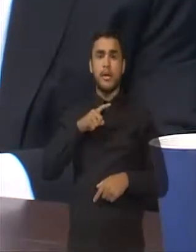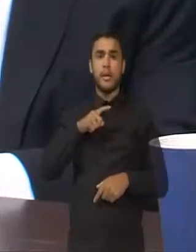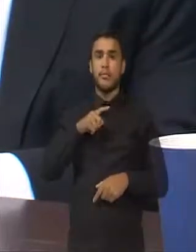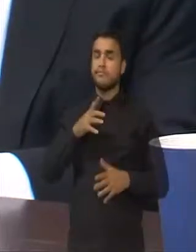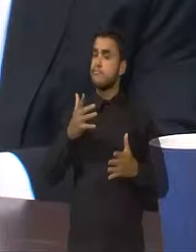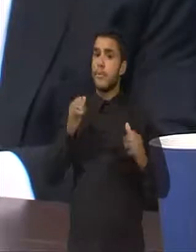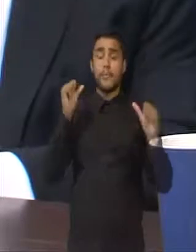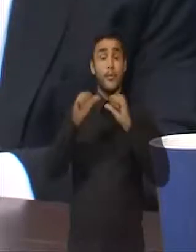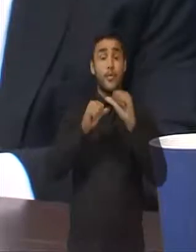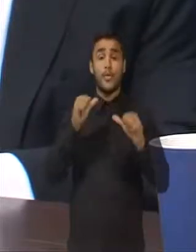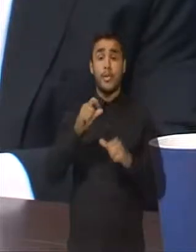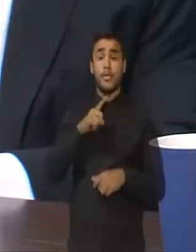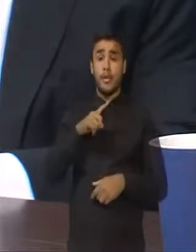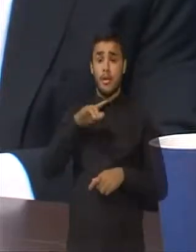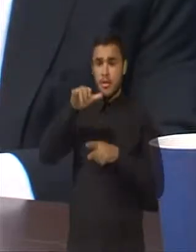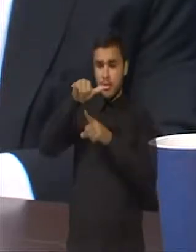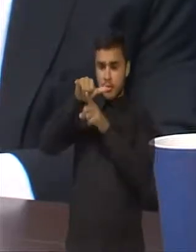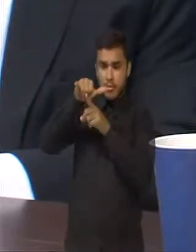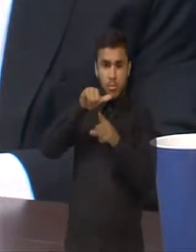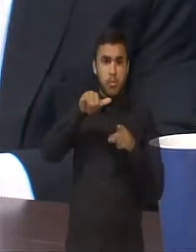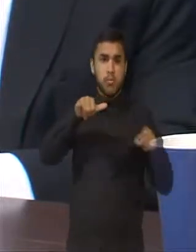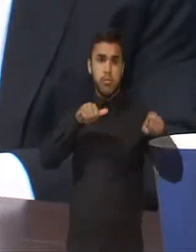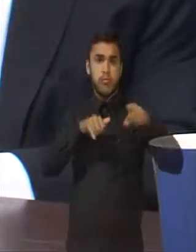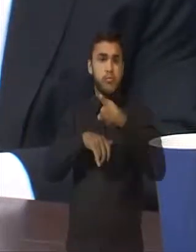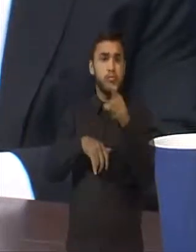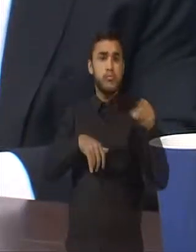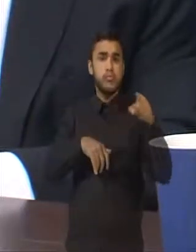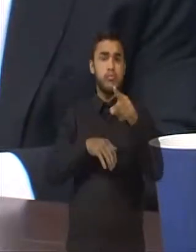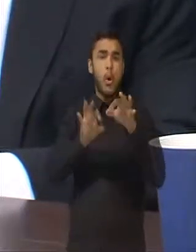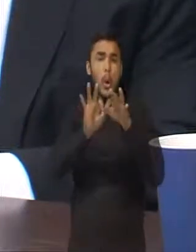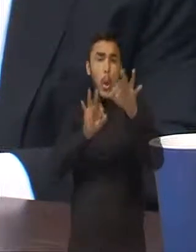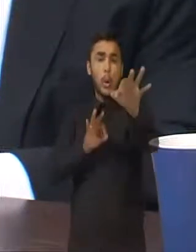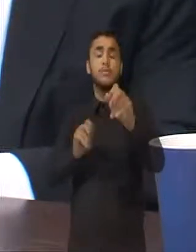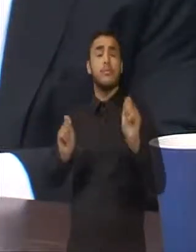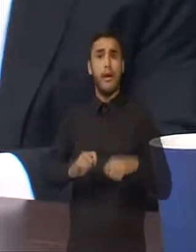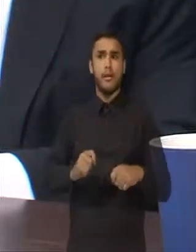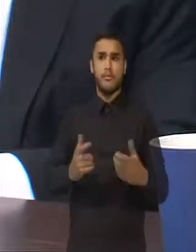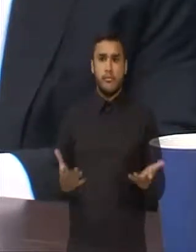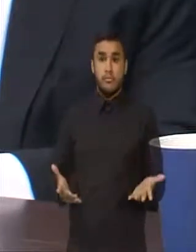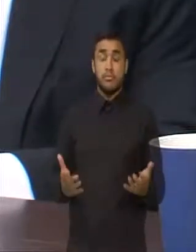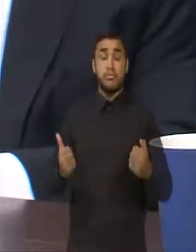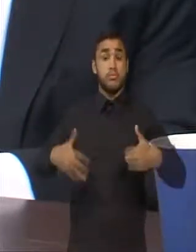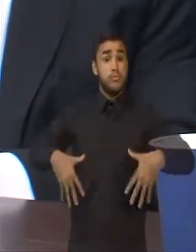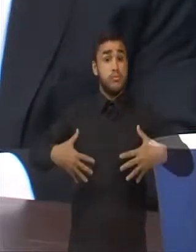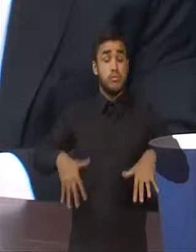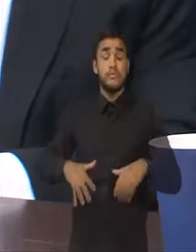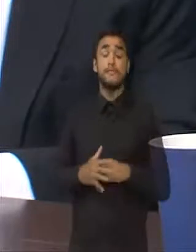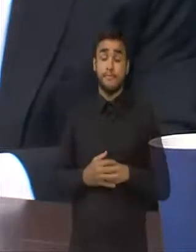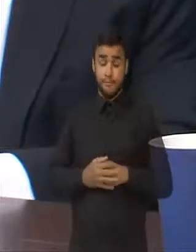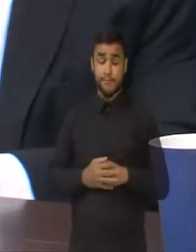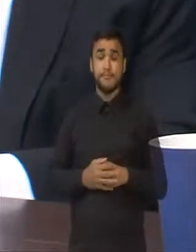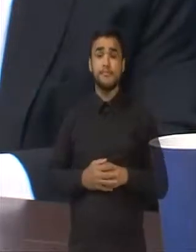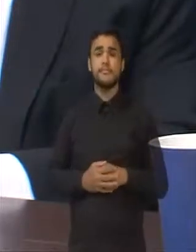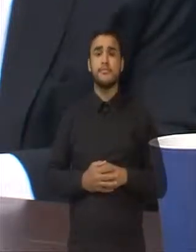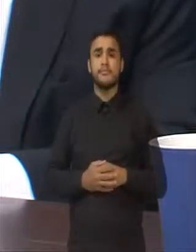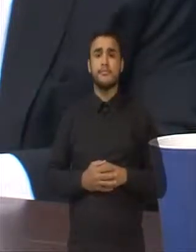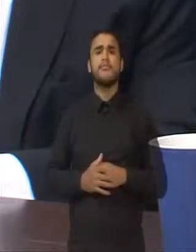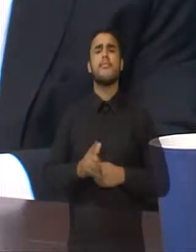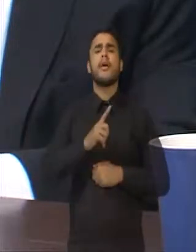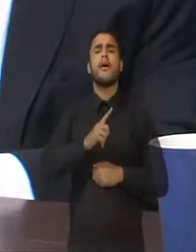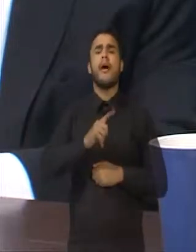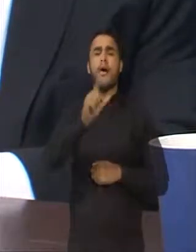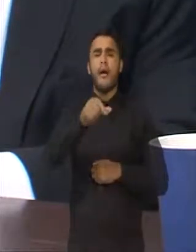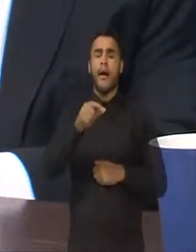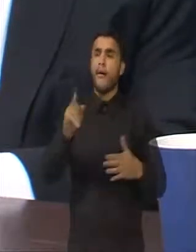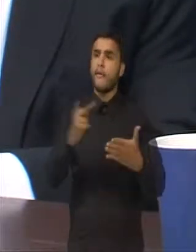também invisíveis aos controles todos. E ainda tem uma outra ameaça, que é a capacidade